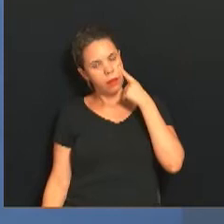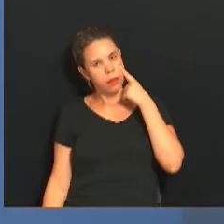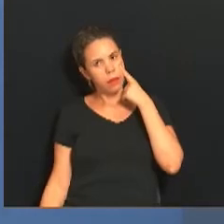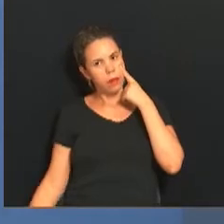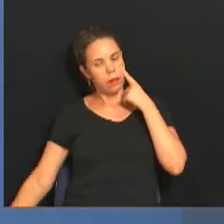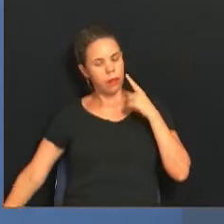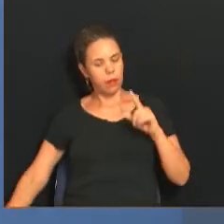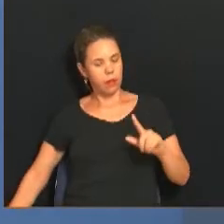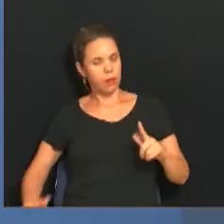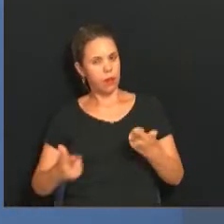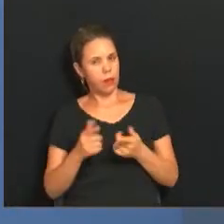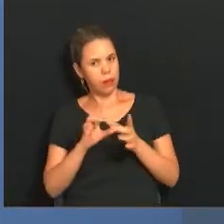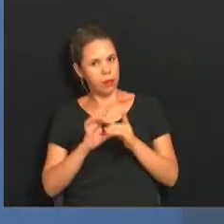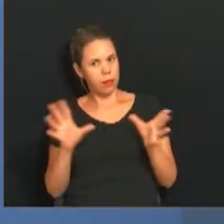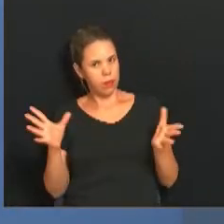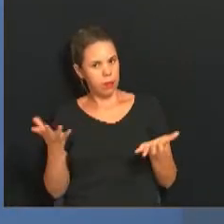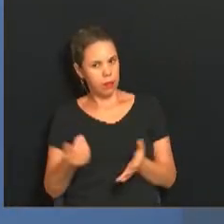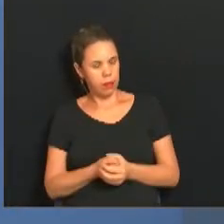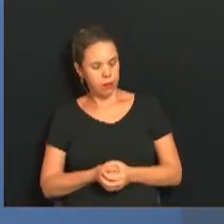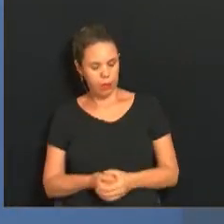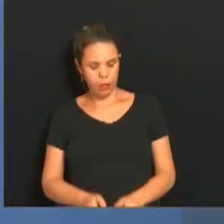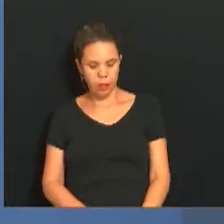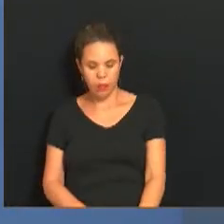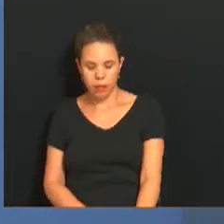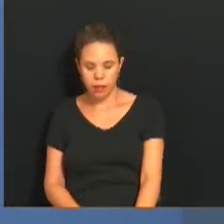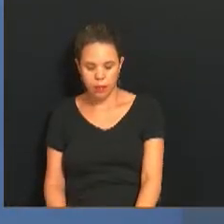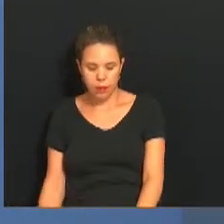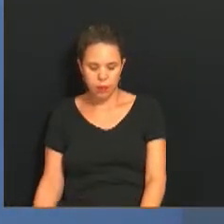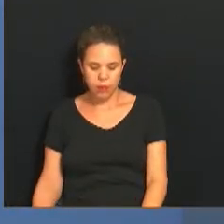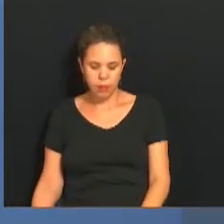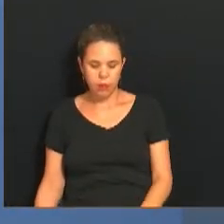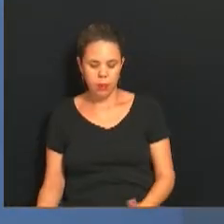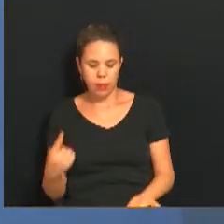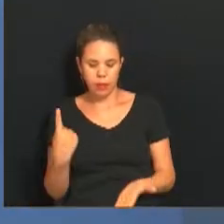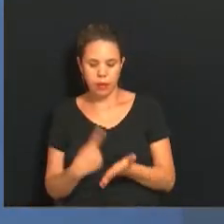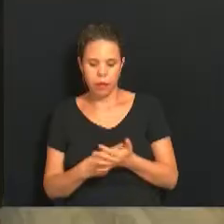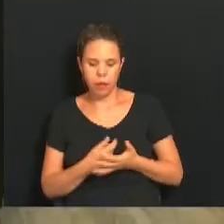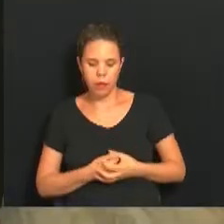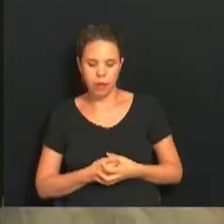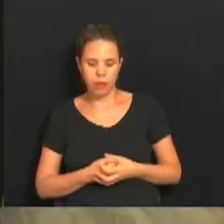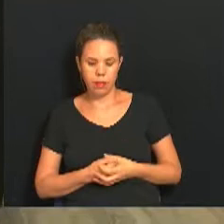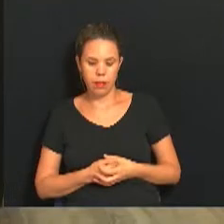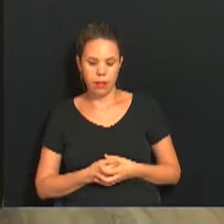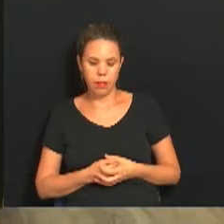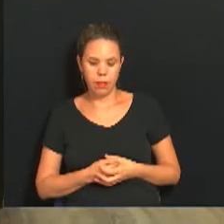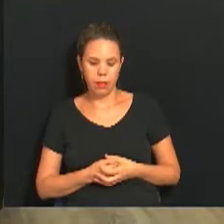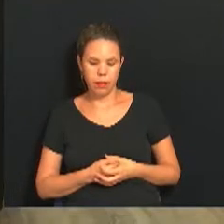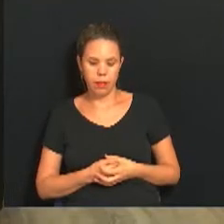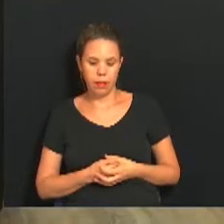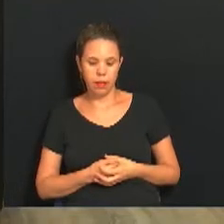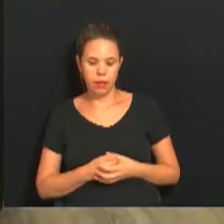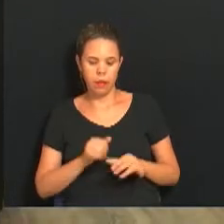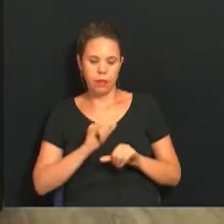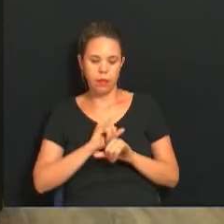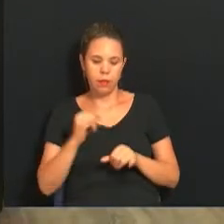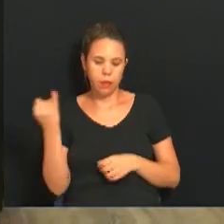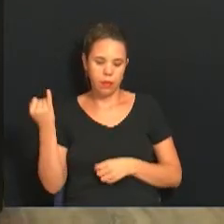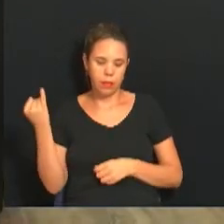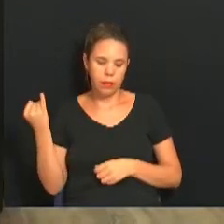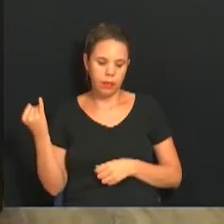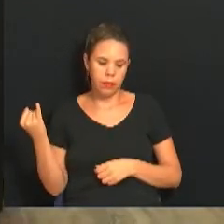grupos disponíveis em que você pode fazer esse agendamento. Mirna Abreu, agora tem notícia importante para